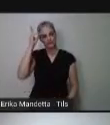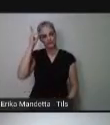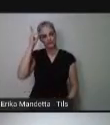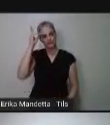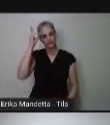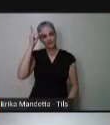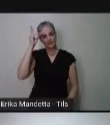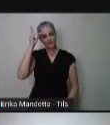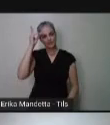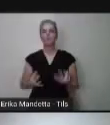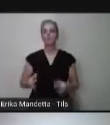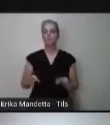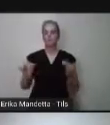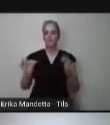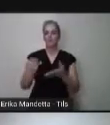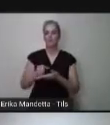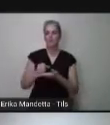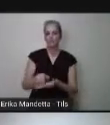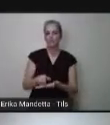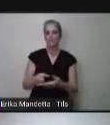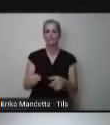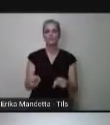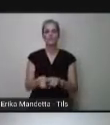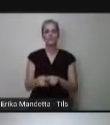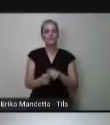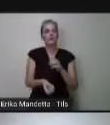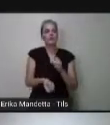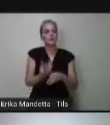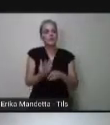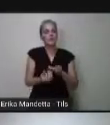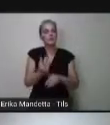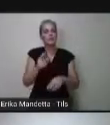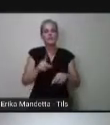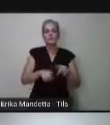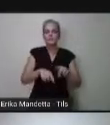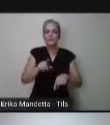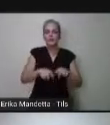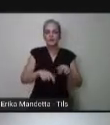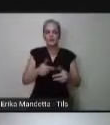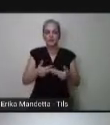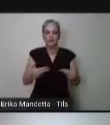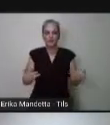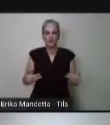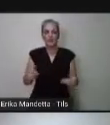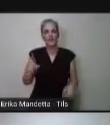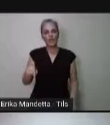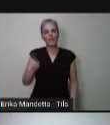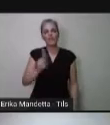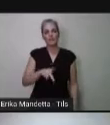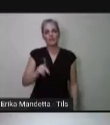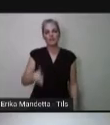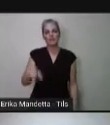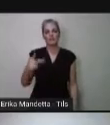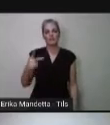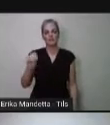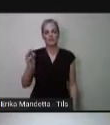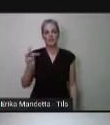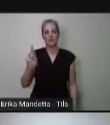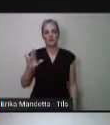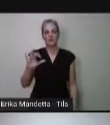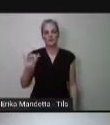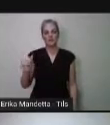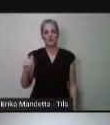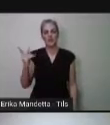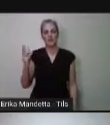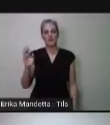tecnologias assistivas e a produção de material, com a professora Patrícia Braun, né, que é professora